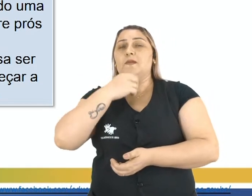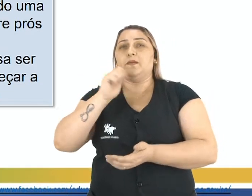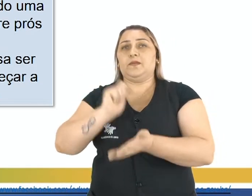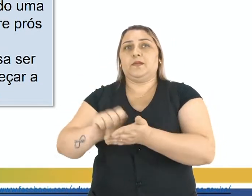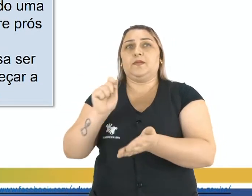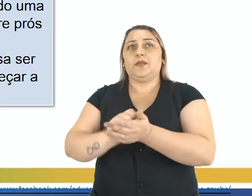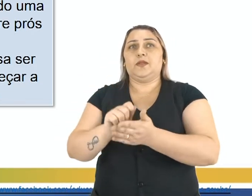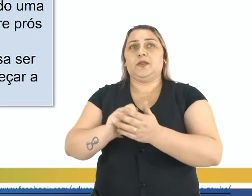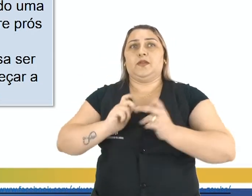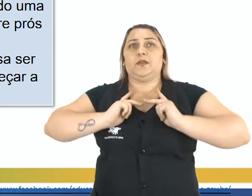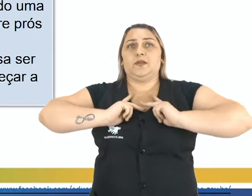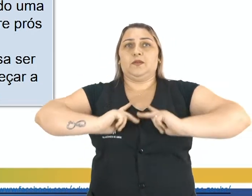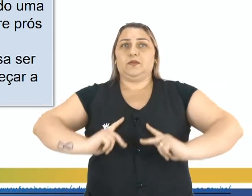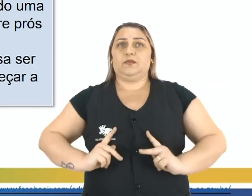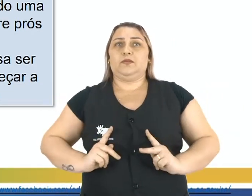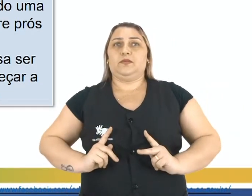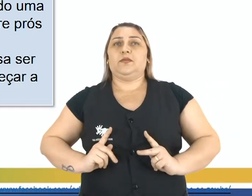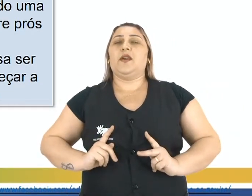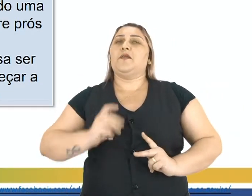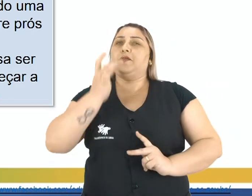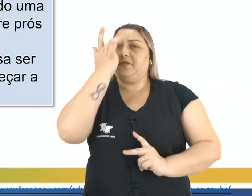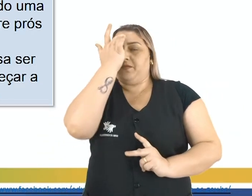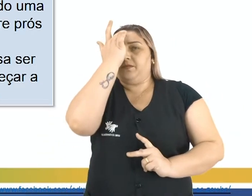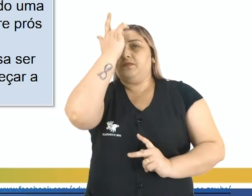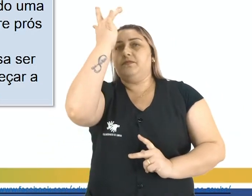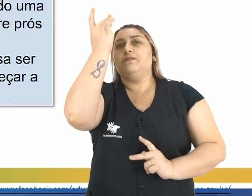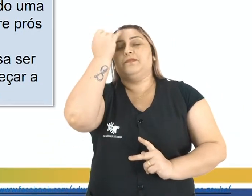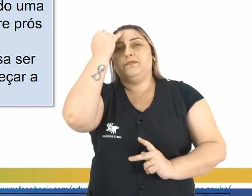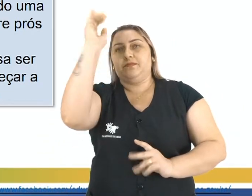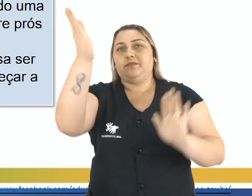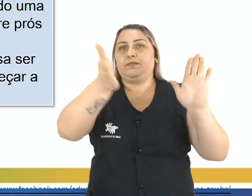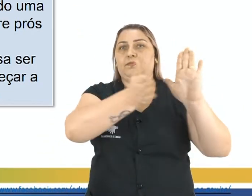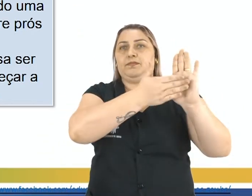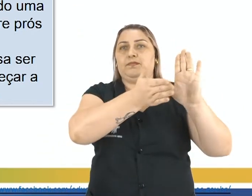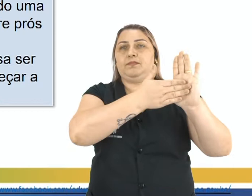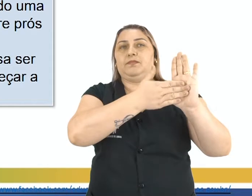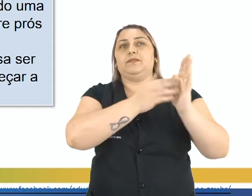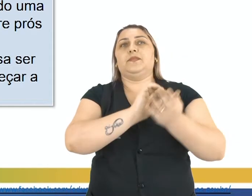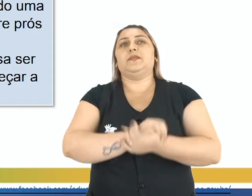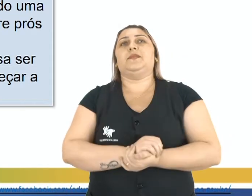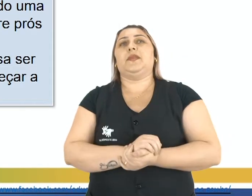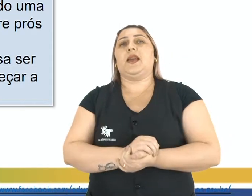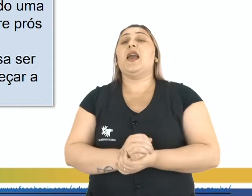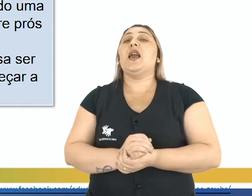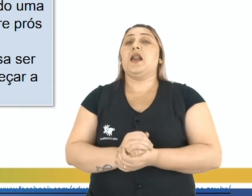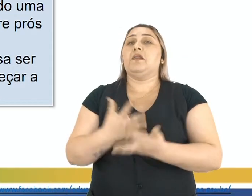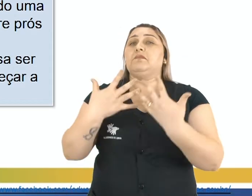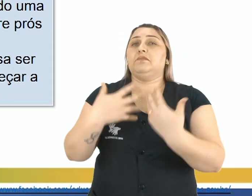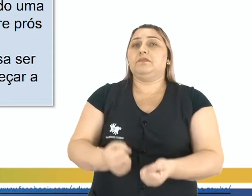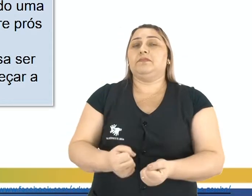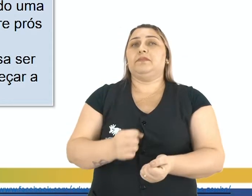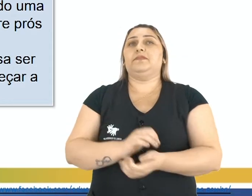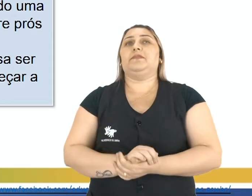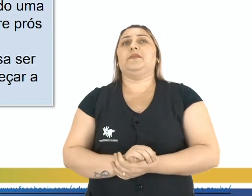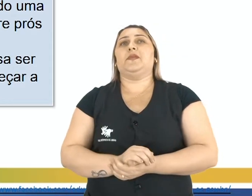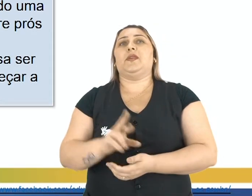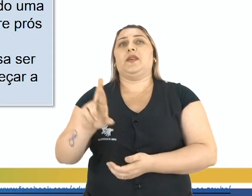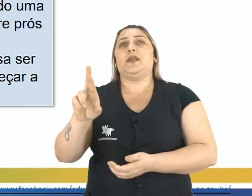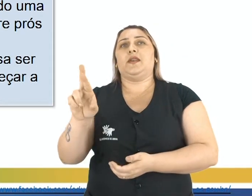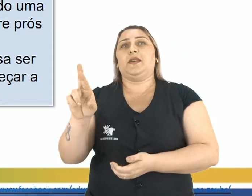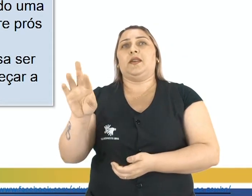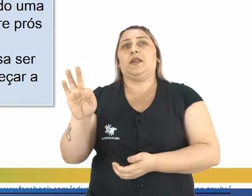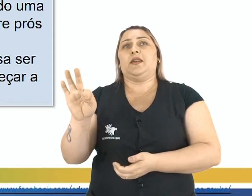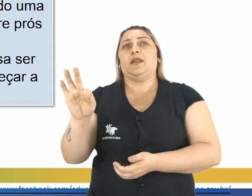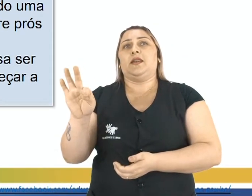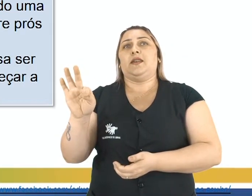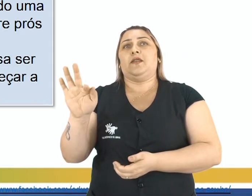se posiciona de uma maneira favorável à ideia proposta, ou seja, ele concorda com ela. O de